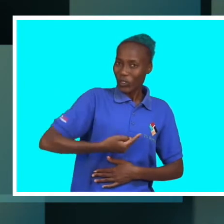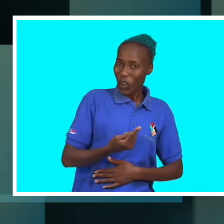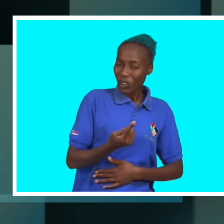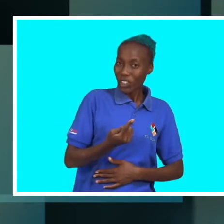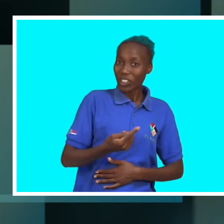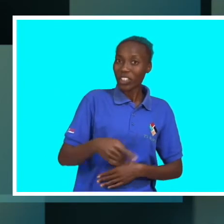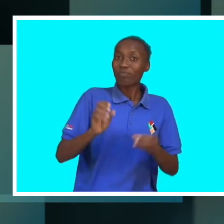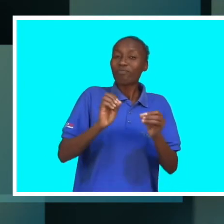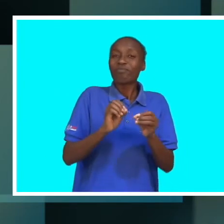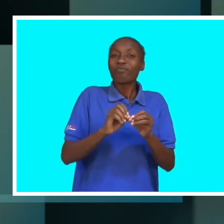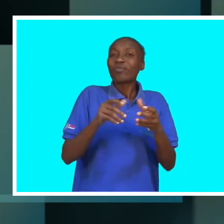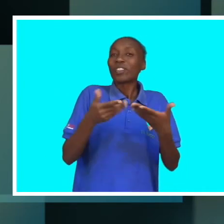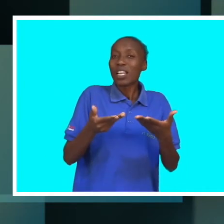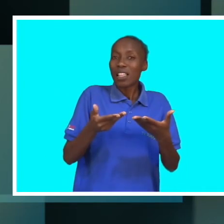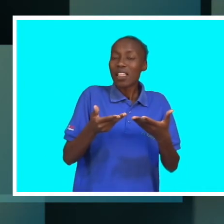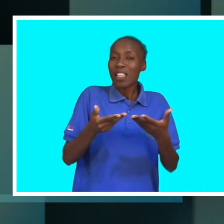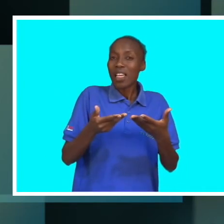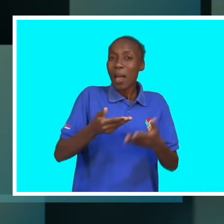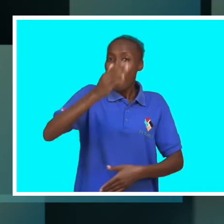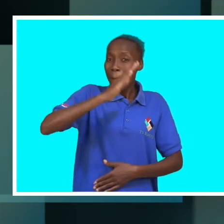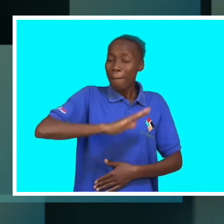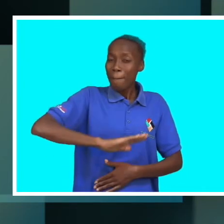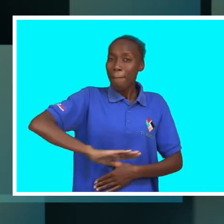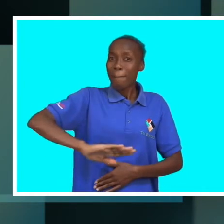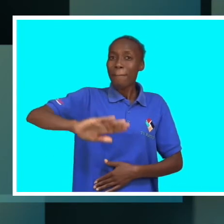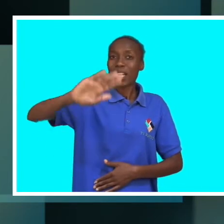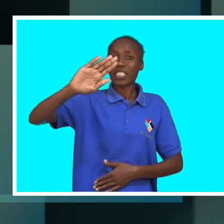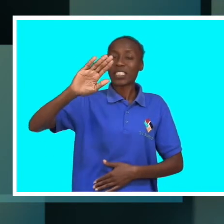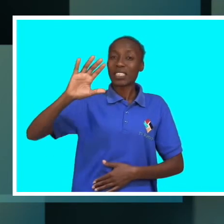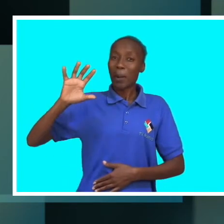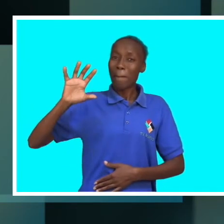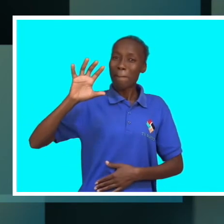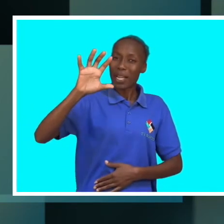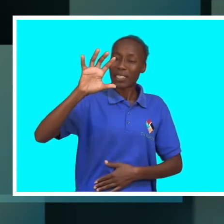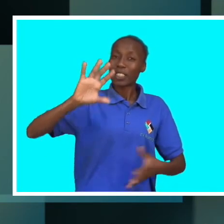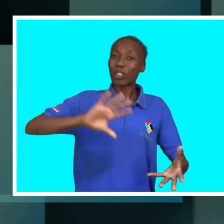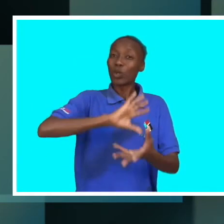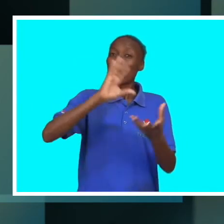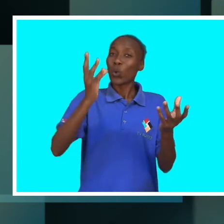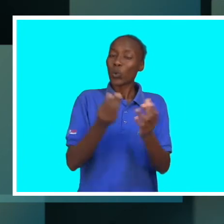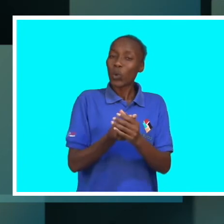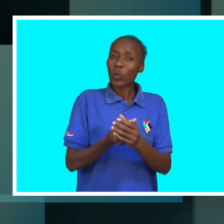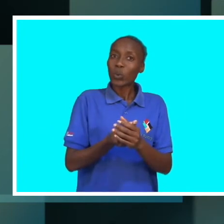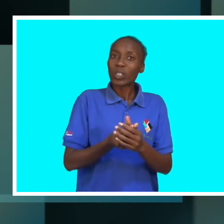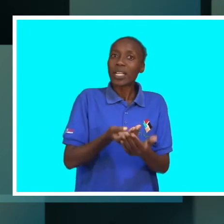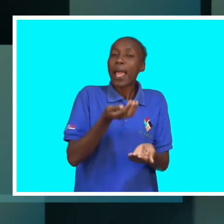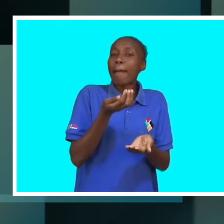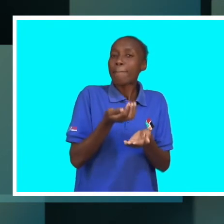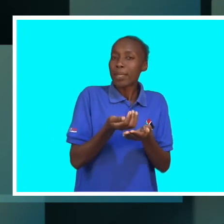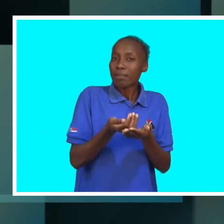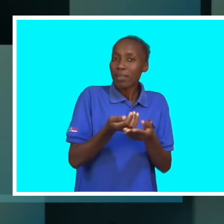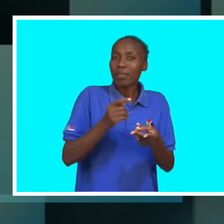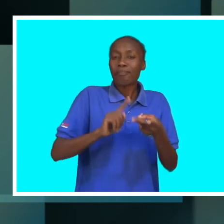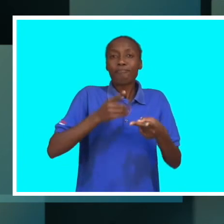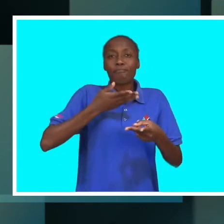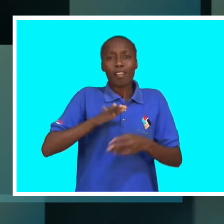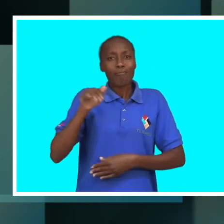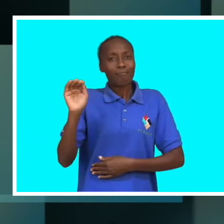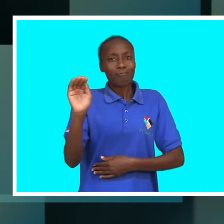estivéssemos abranger todo o país, pedir, querer